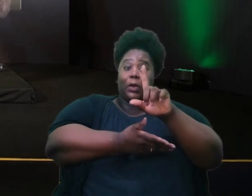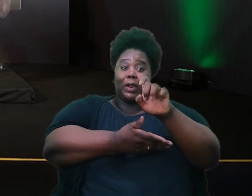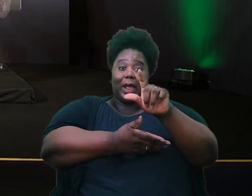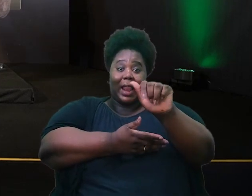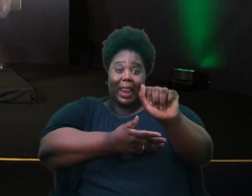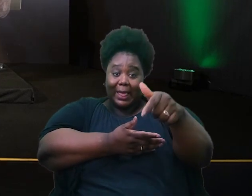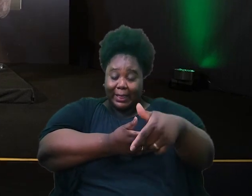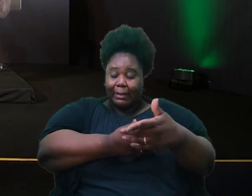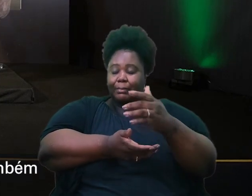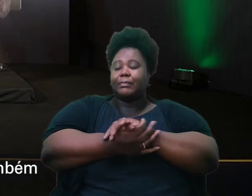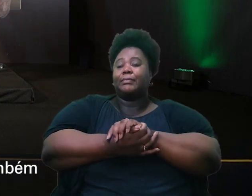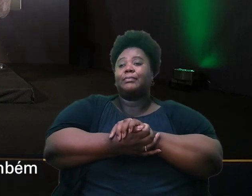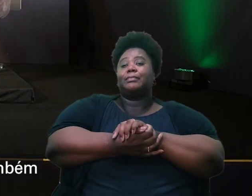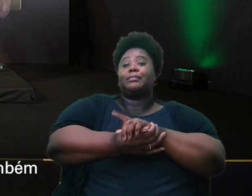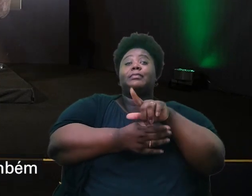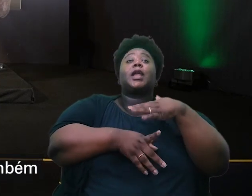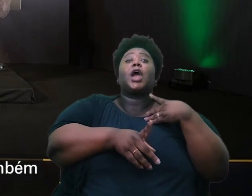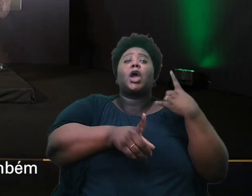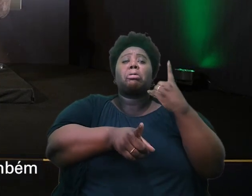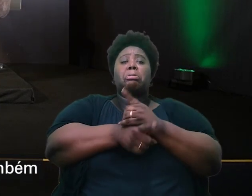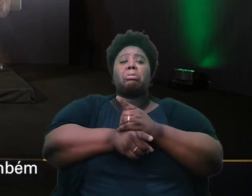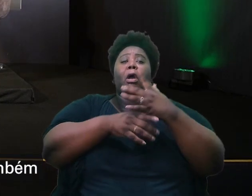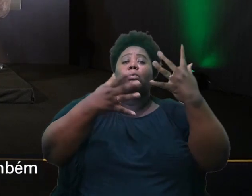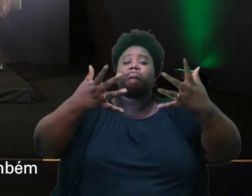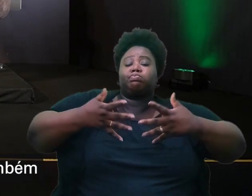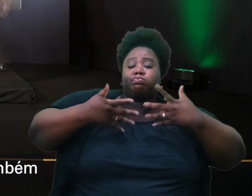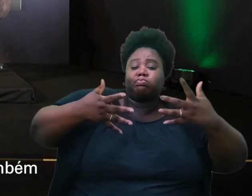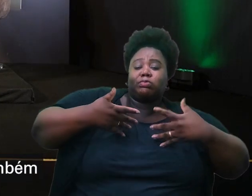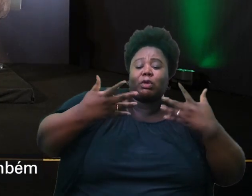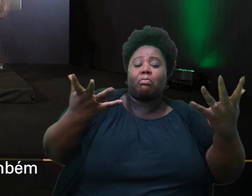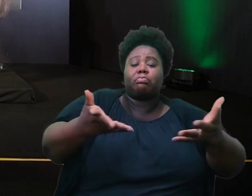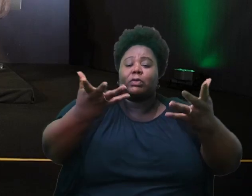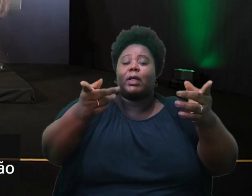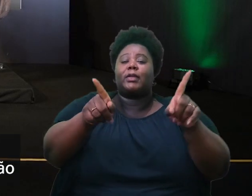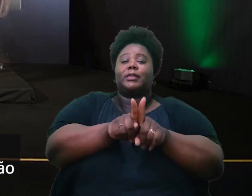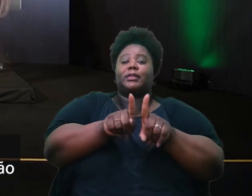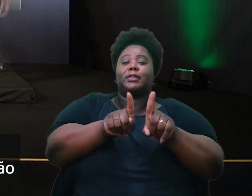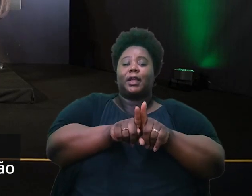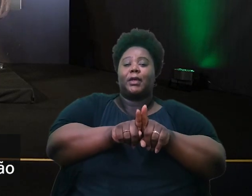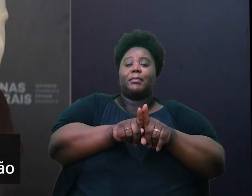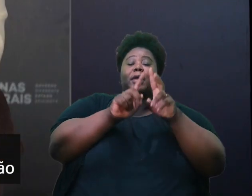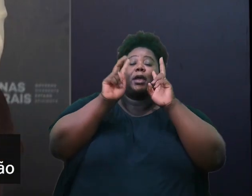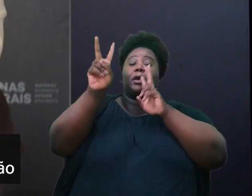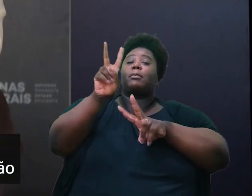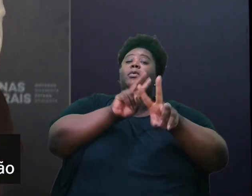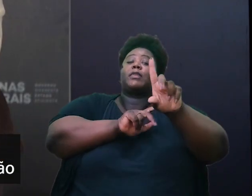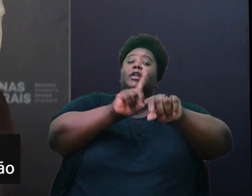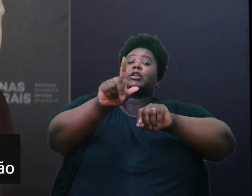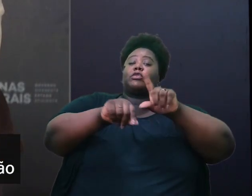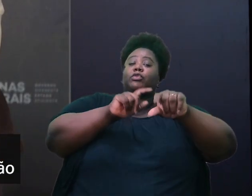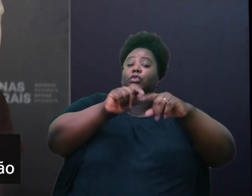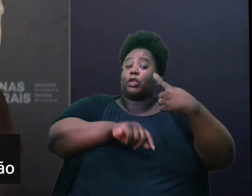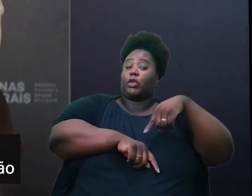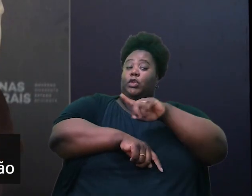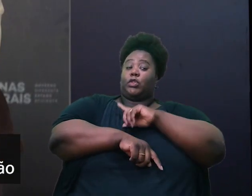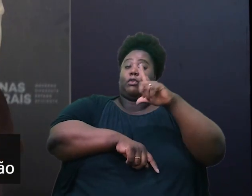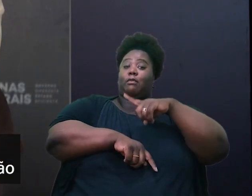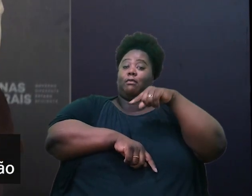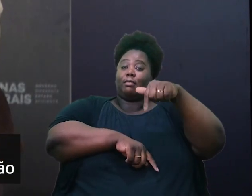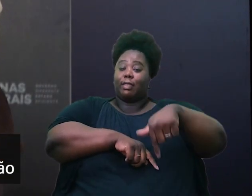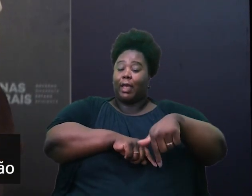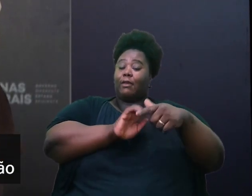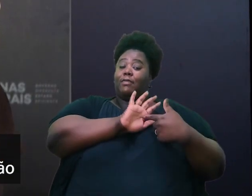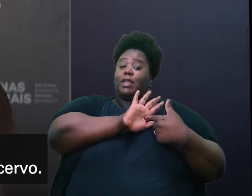Martins. Esses encontros são estimulados também por esse olhar curatorial que tivemos em torno